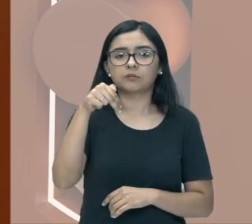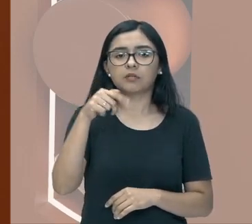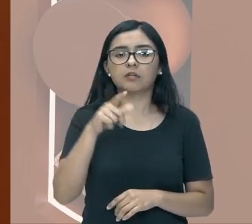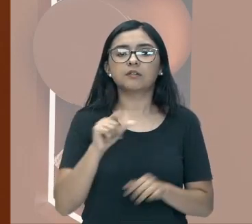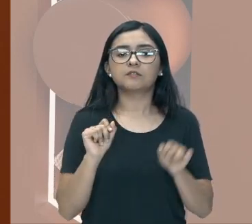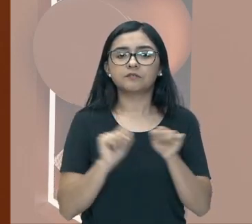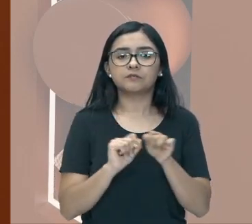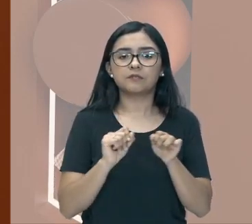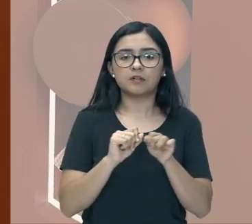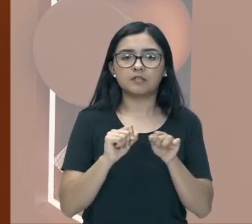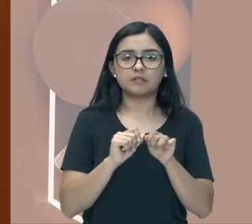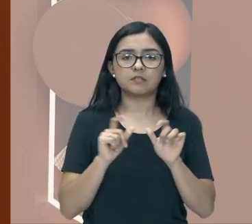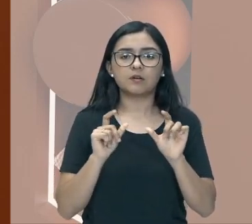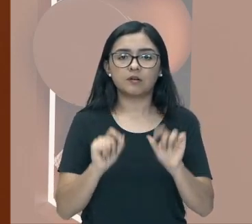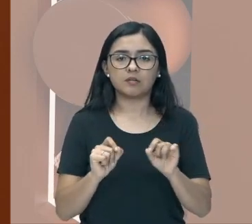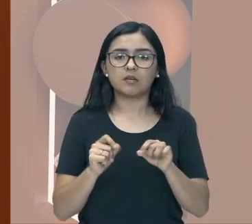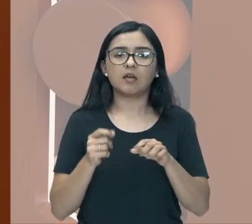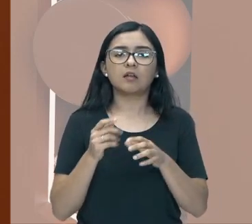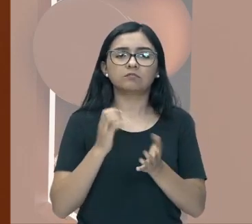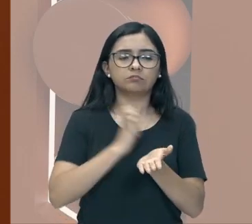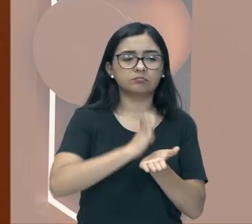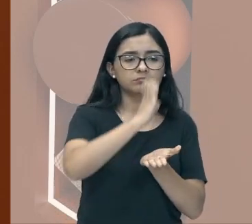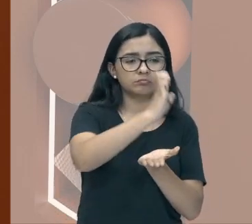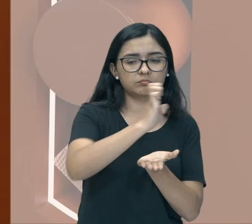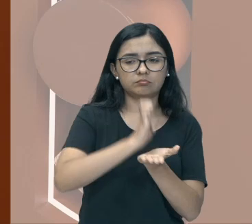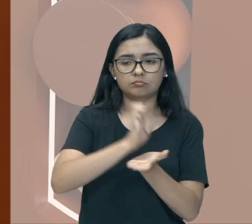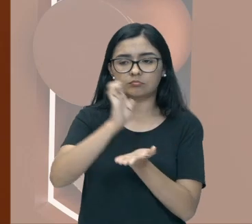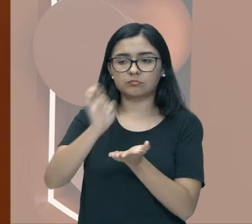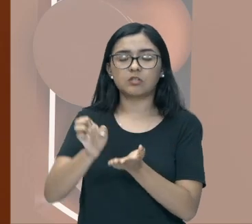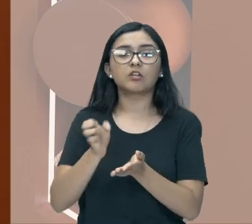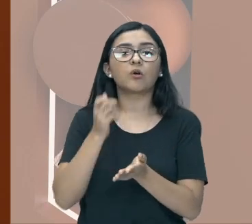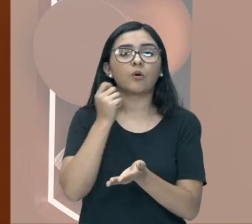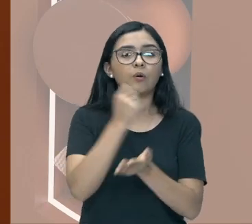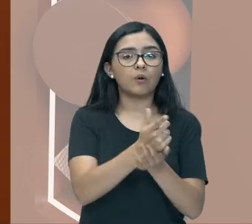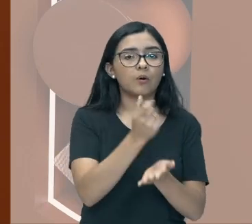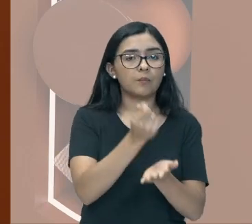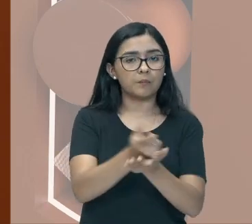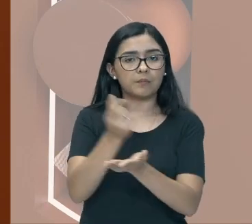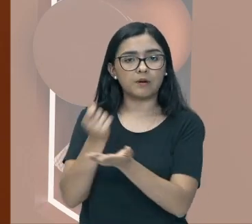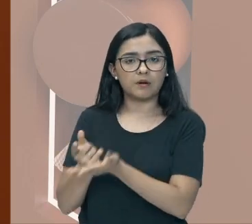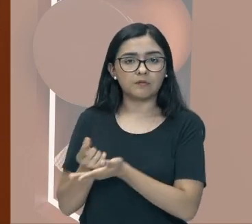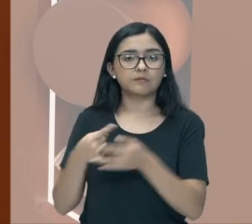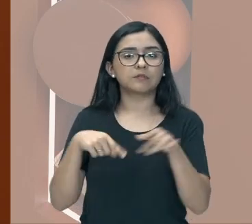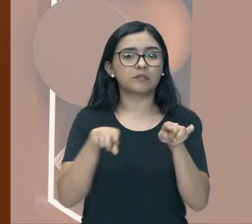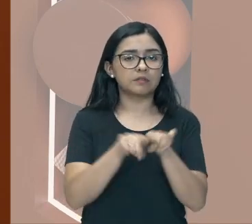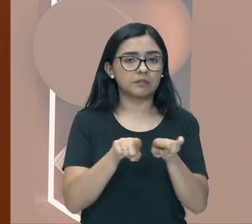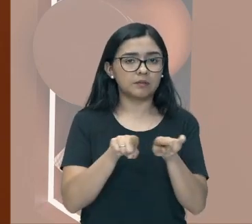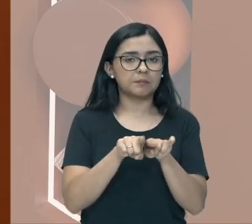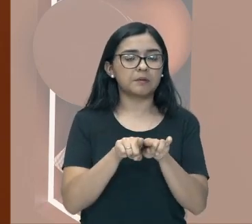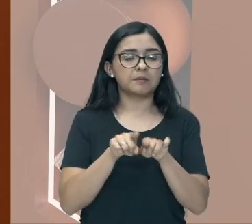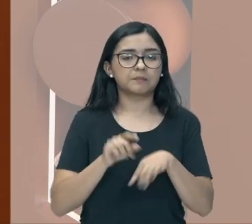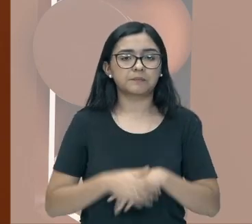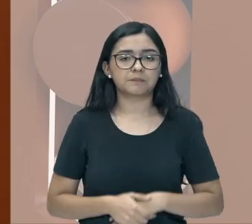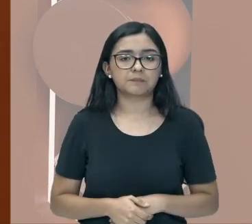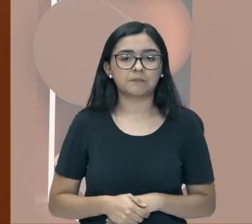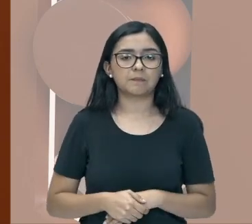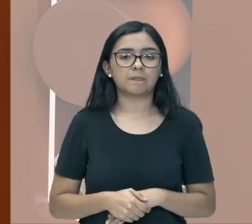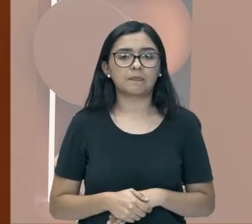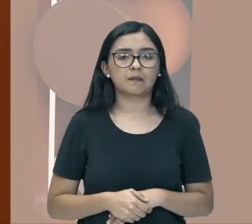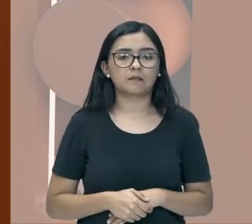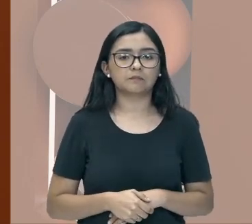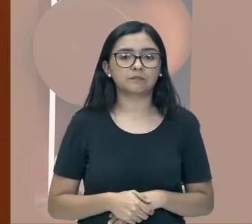aquele comércio triangular, eles iam, compravam diretamente da Índia o chá,